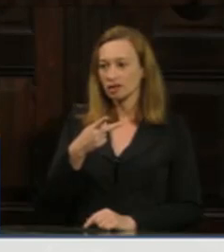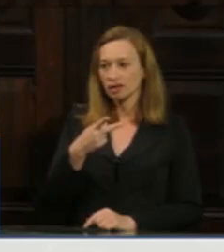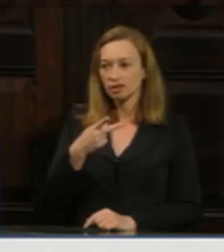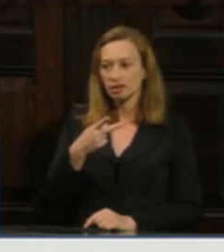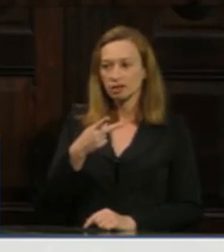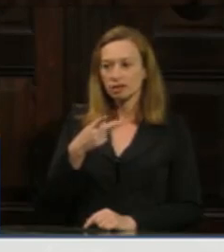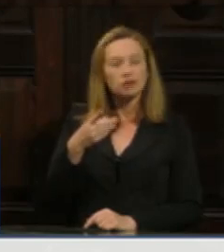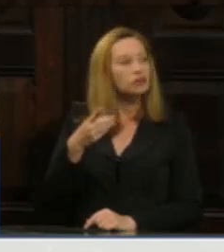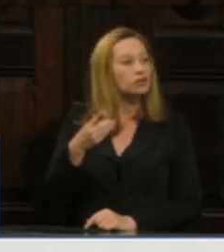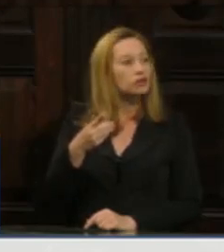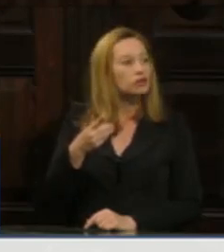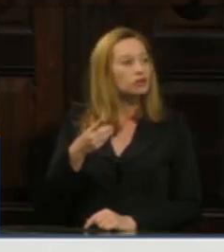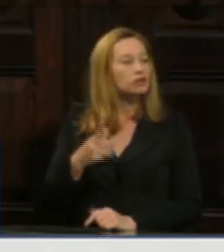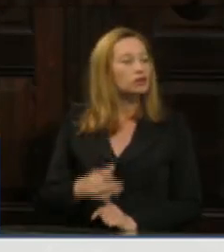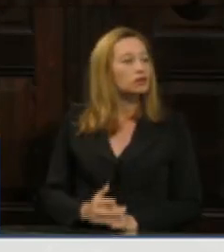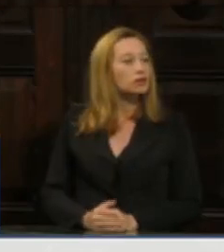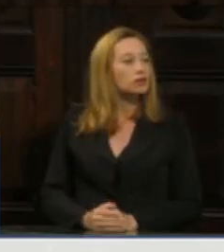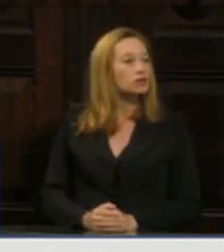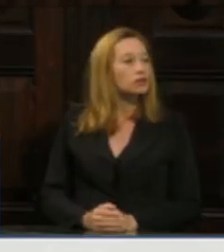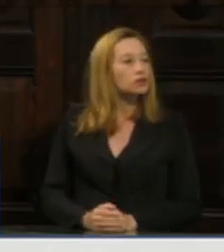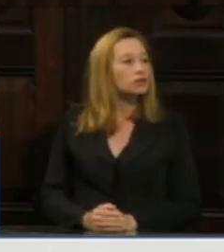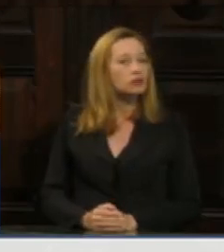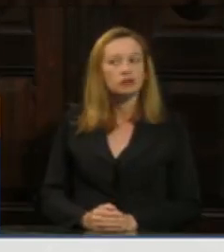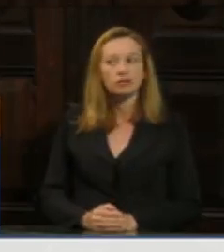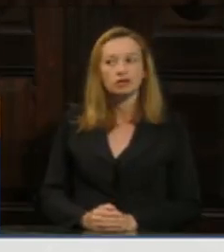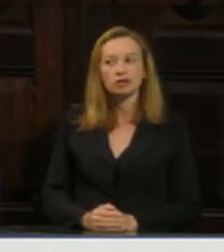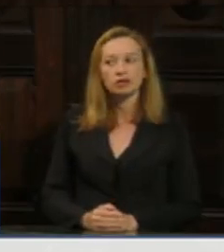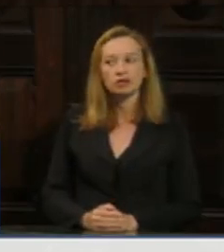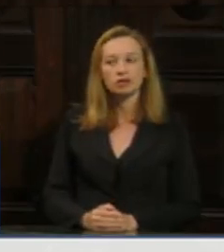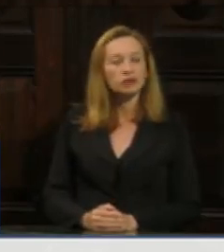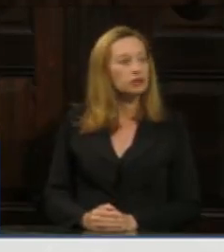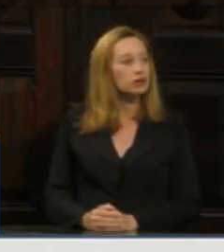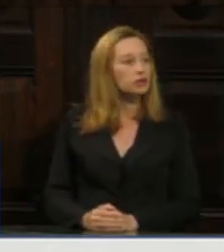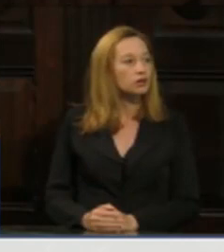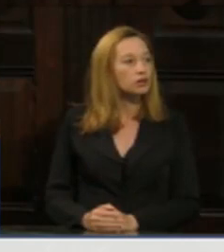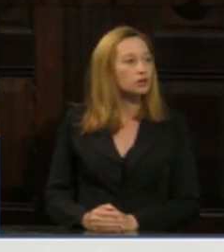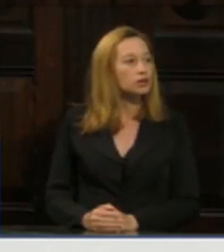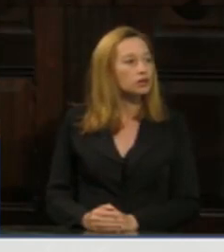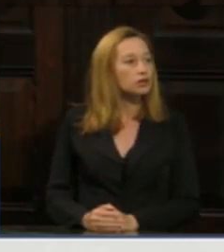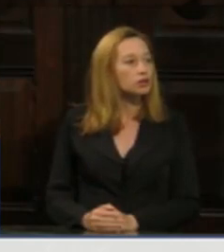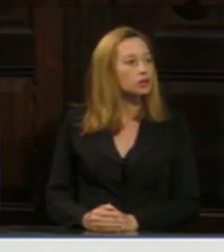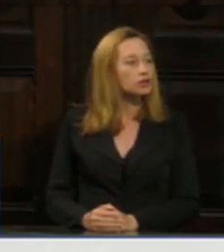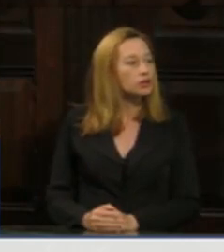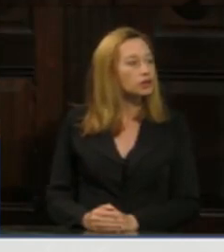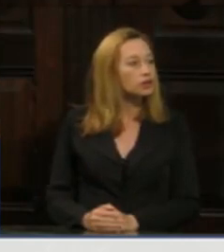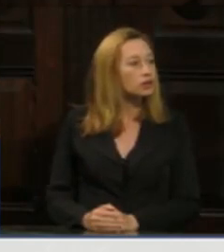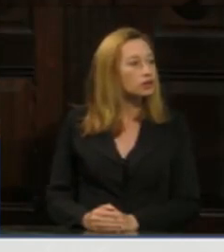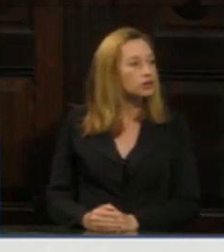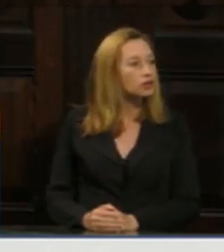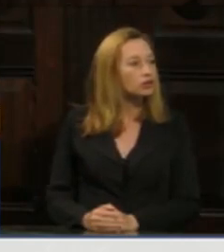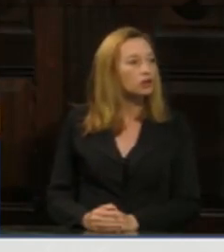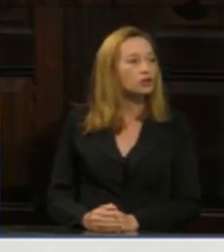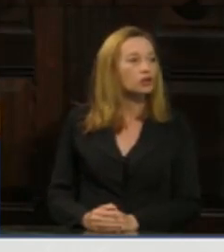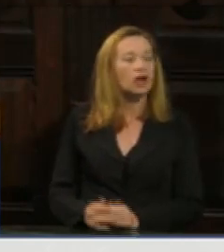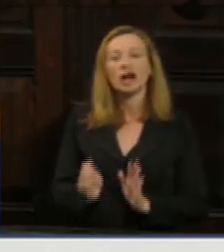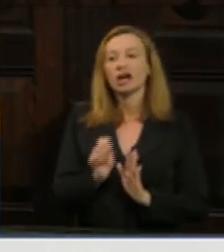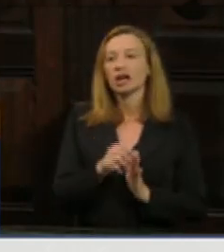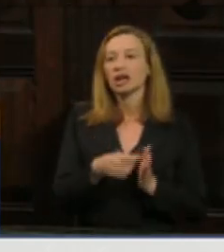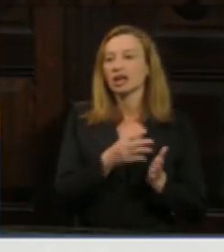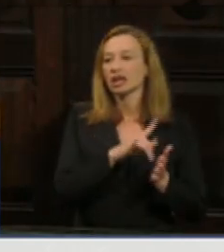Tem a palavra agora, por ordem de inscrição, o ilustre deputado Dr. Julianelli. Vossa Excelência dispõe de 10 minutos, de acordo com o tempo